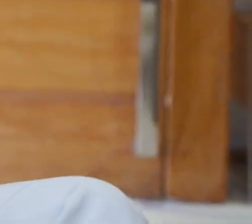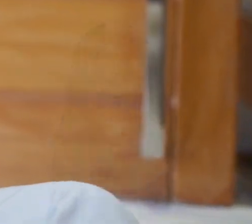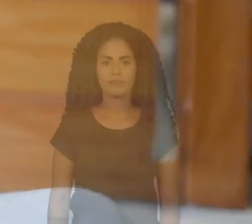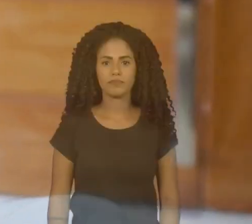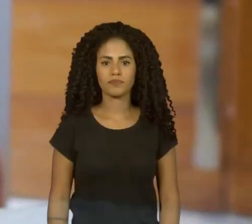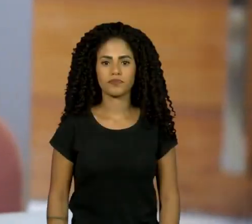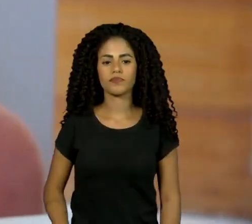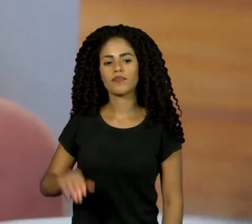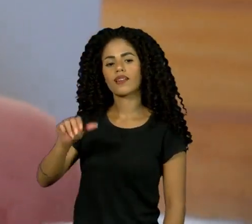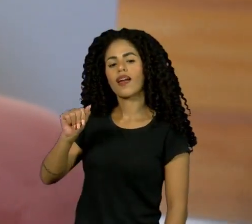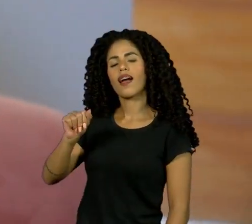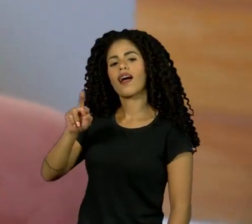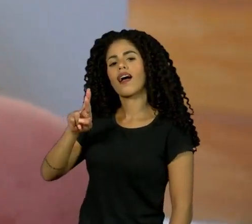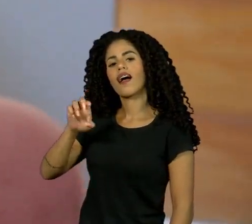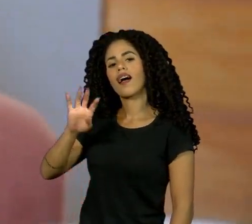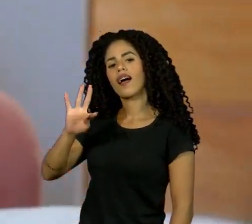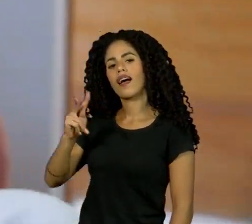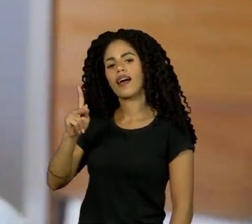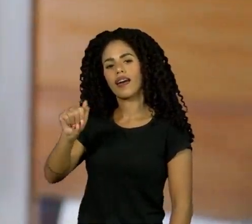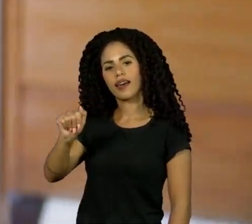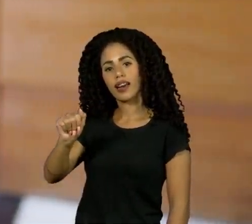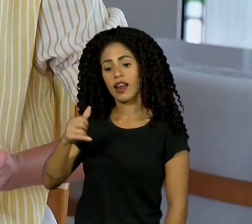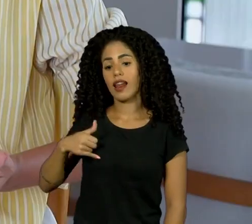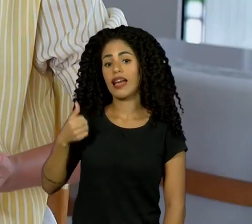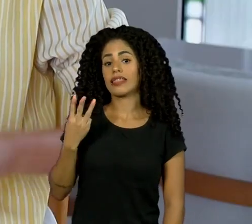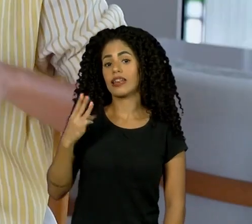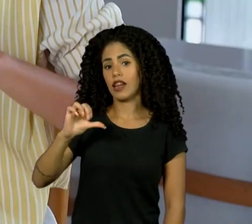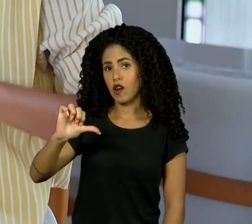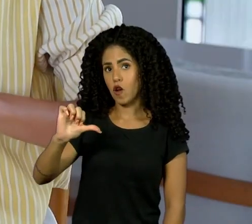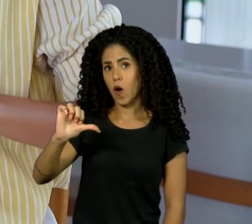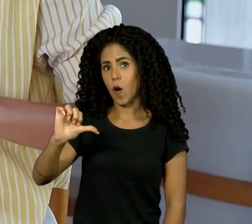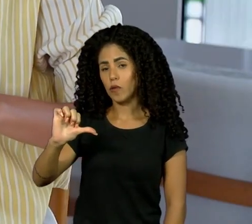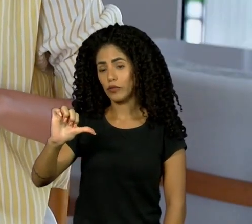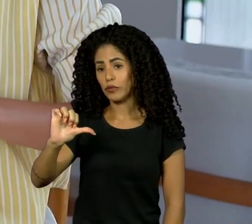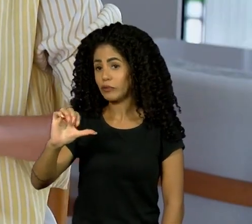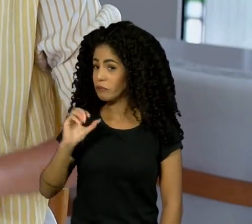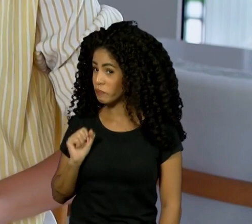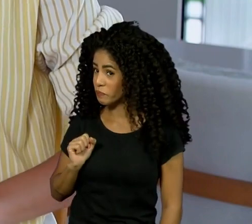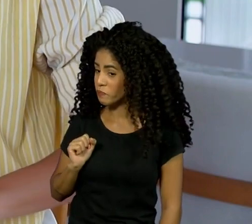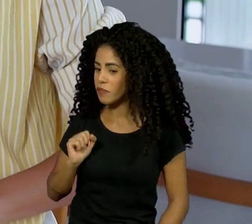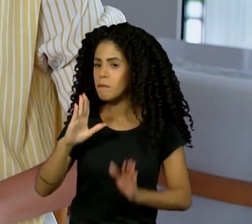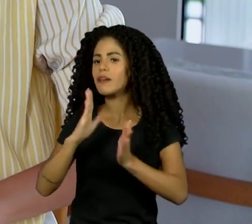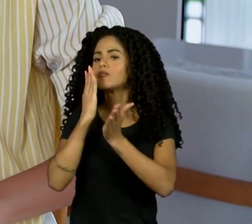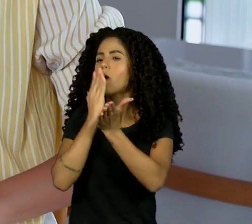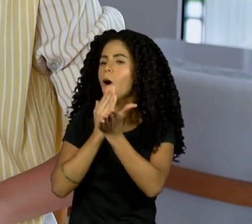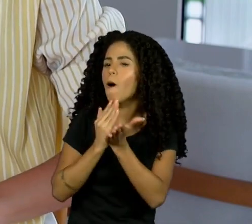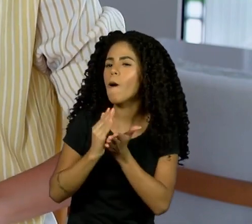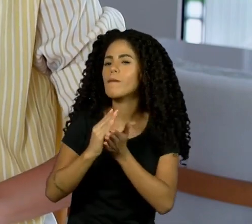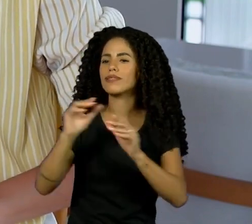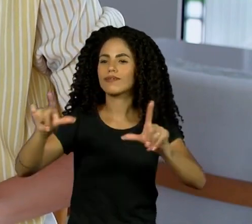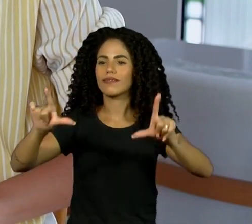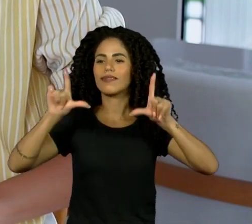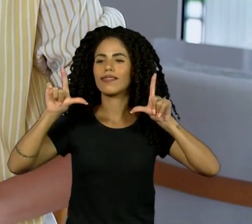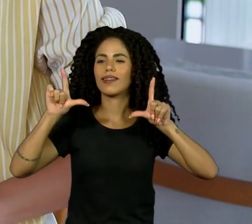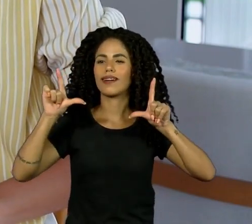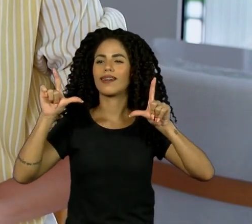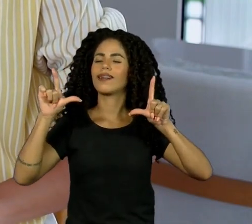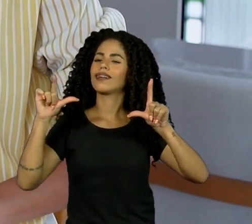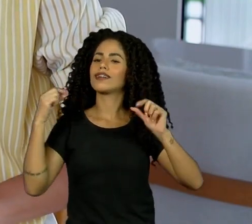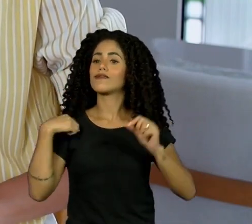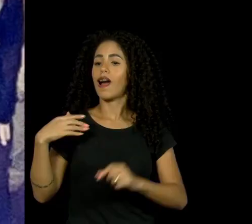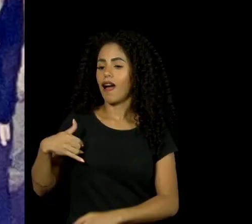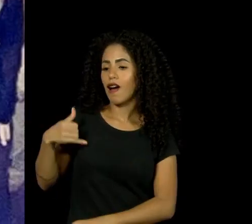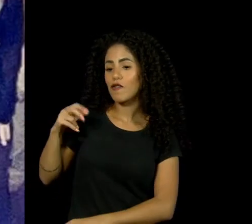Areta Oliveira, hoje uma mulher de 39 anos, mas que começou na TV muito novinha, aos